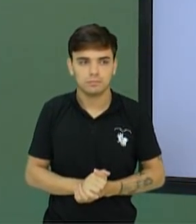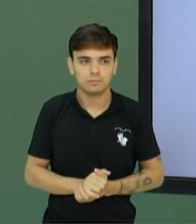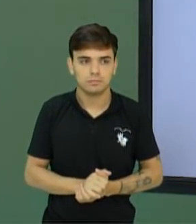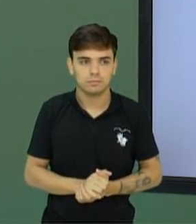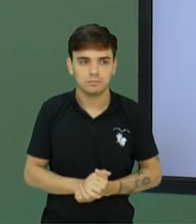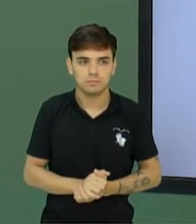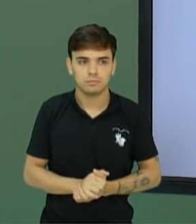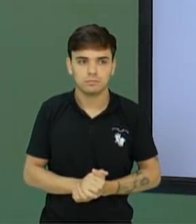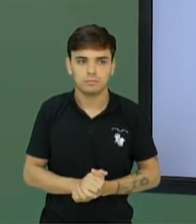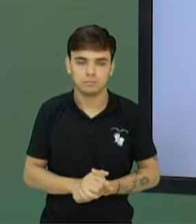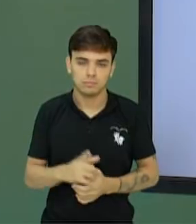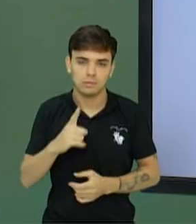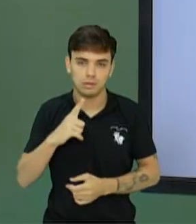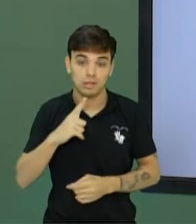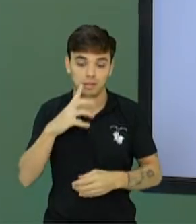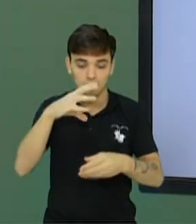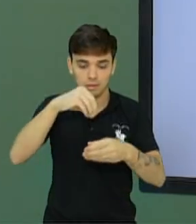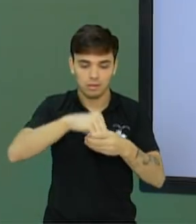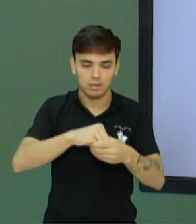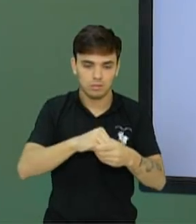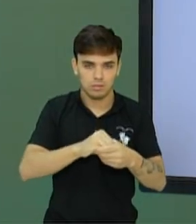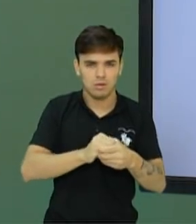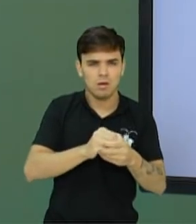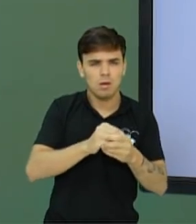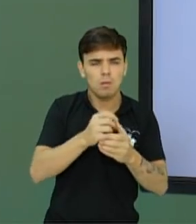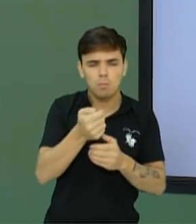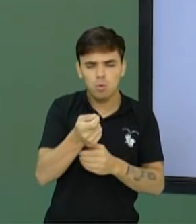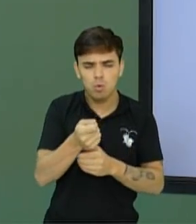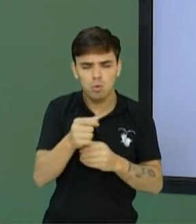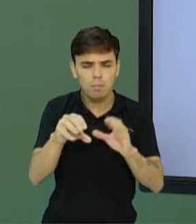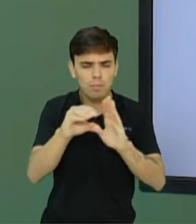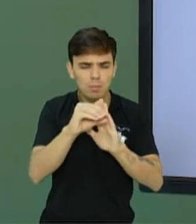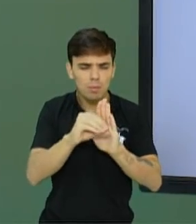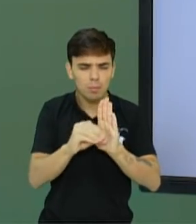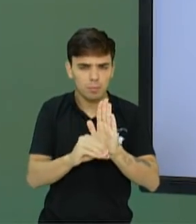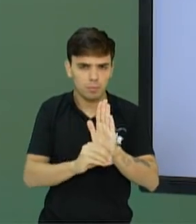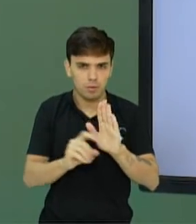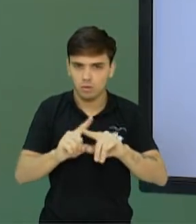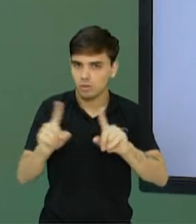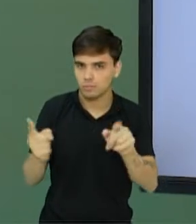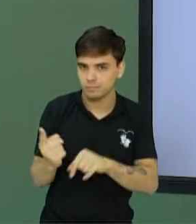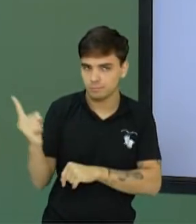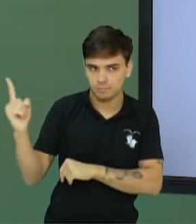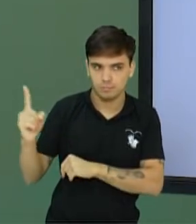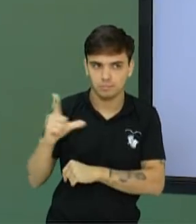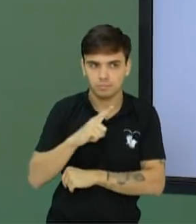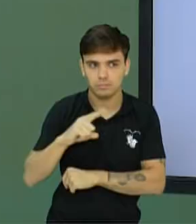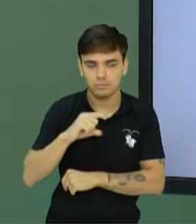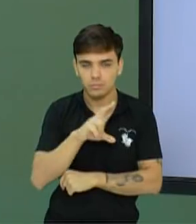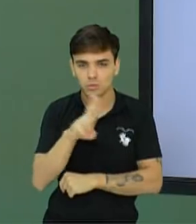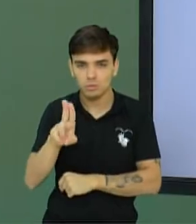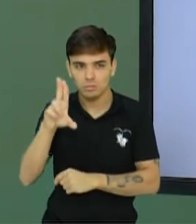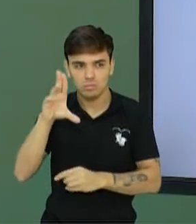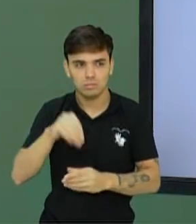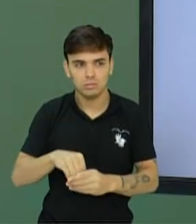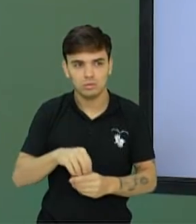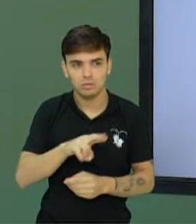formada por pequenas unidades. Cada partezinha dessa do DNA eu vou chamar